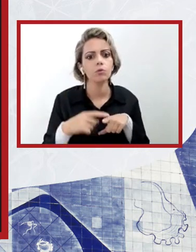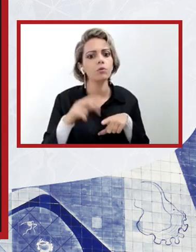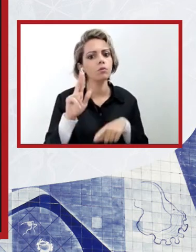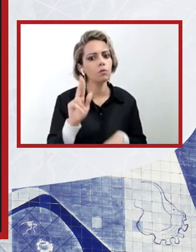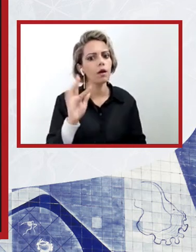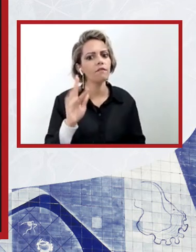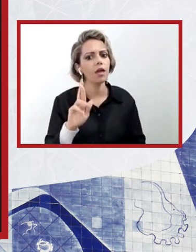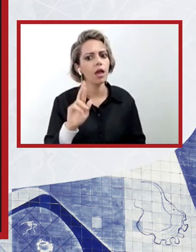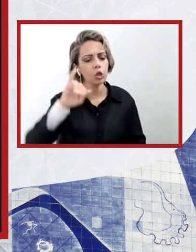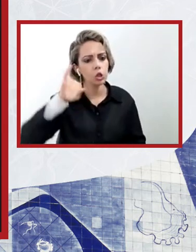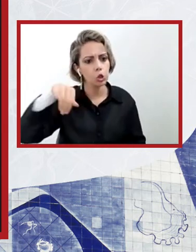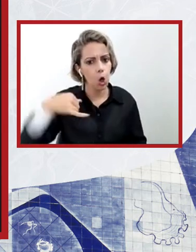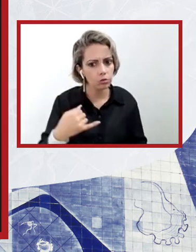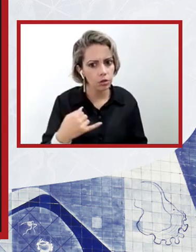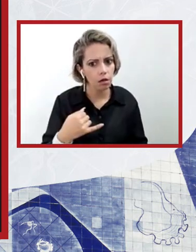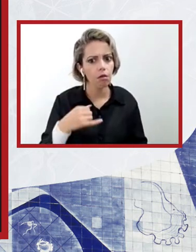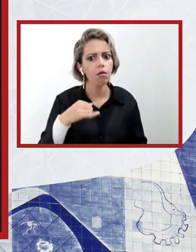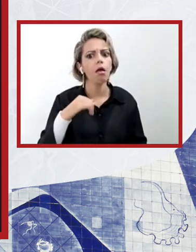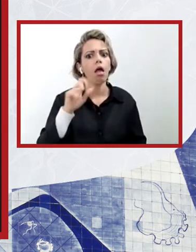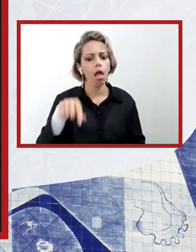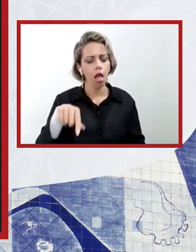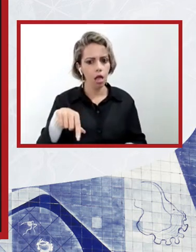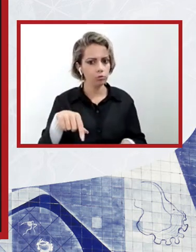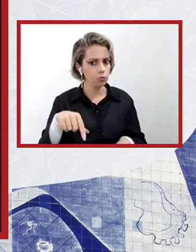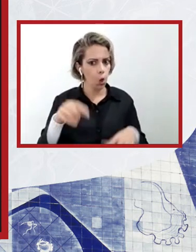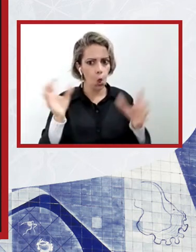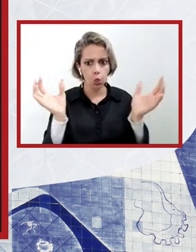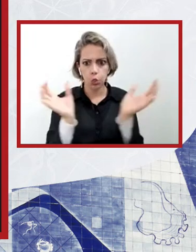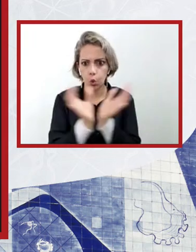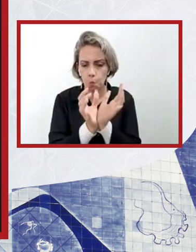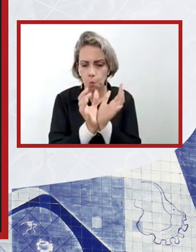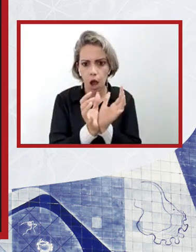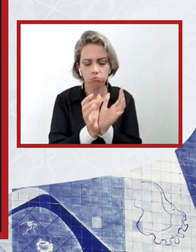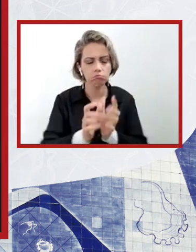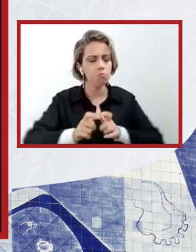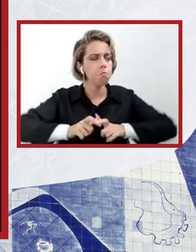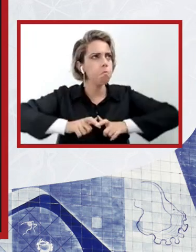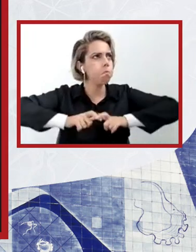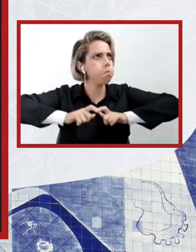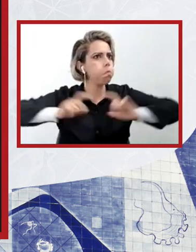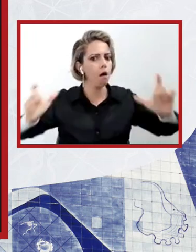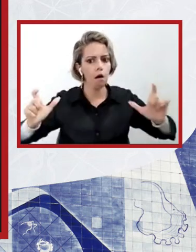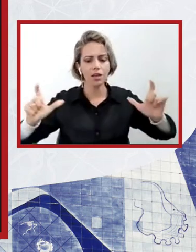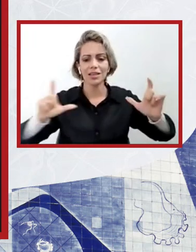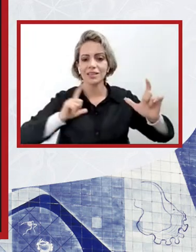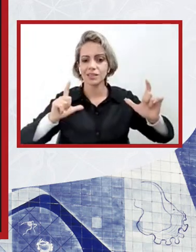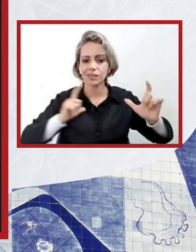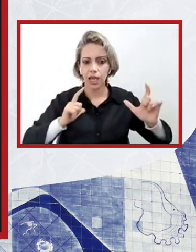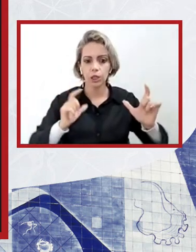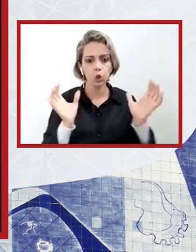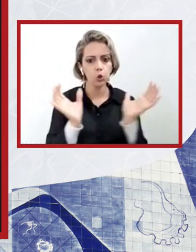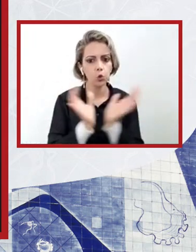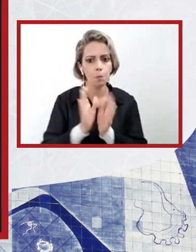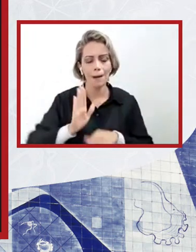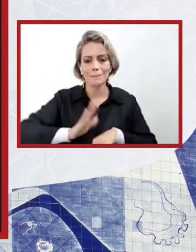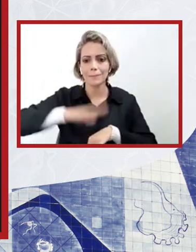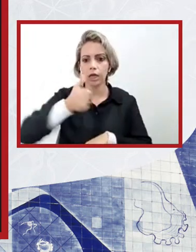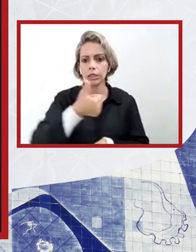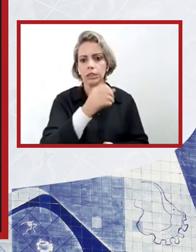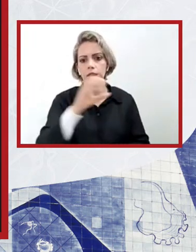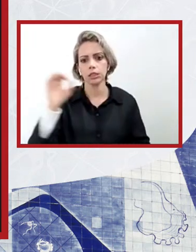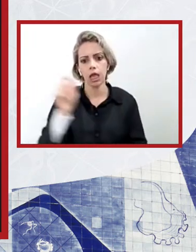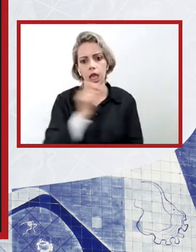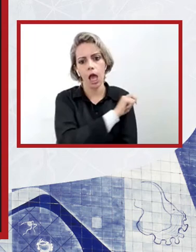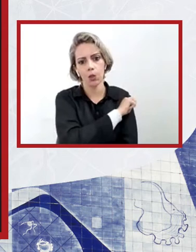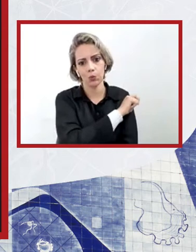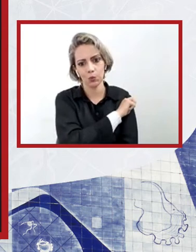lá de 150 alunos. E aí o aluno com deficiência visual está lá sentado no meio. Então, não é uma coisa fácil. A gente